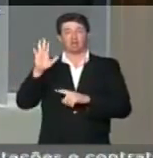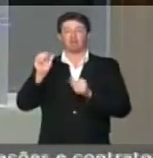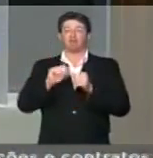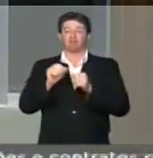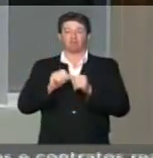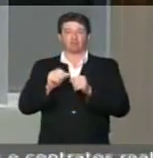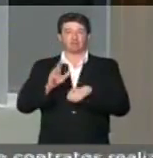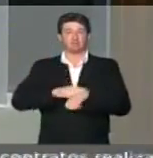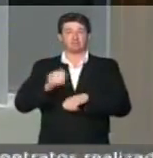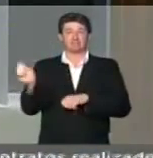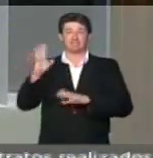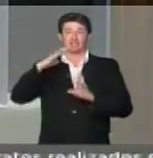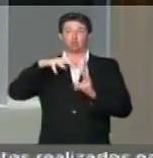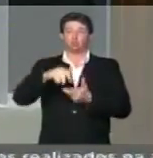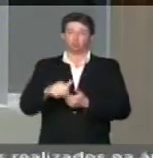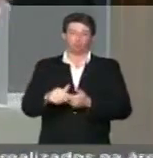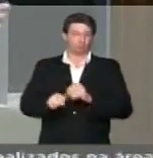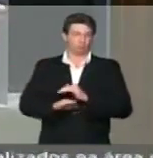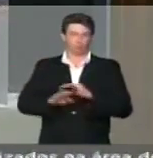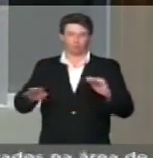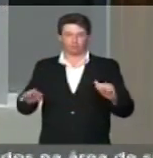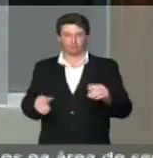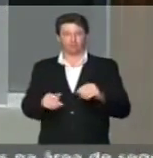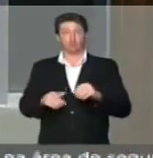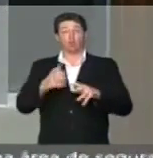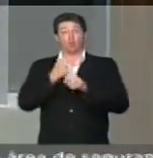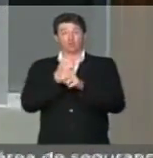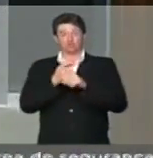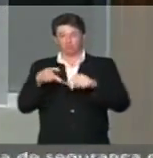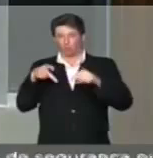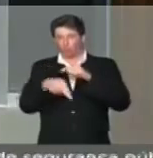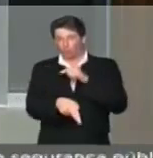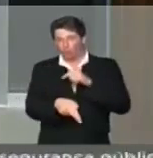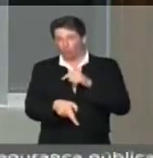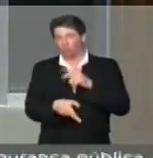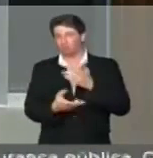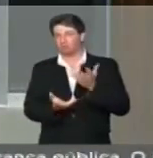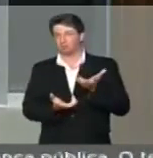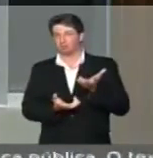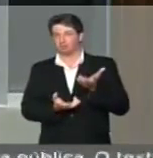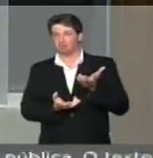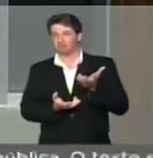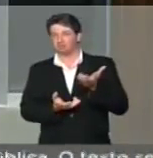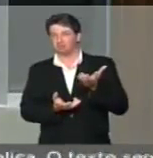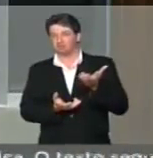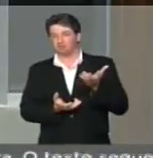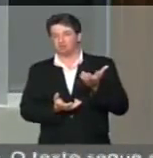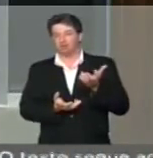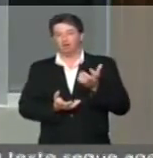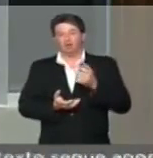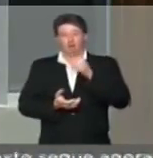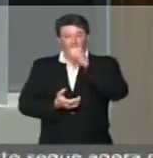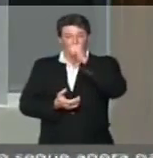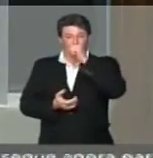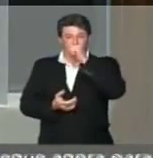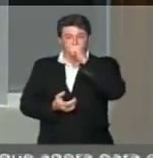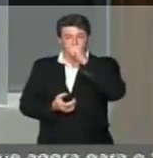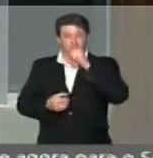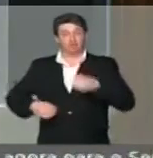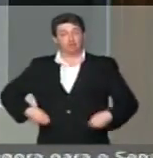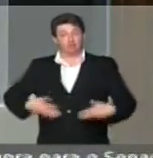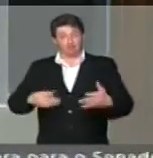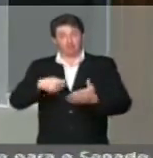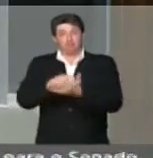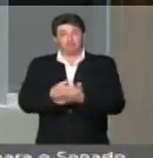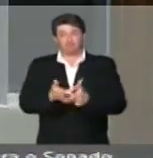mundo em termos de juros, cortes orçamentários que atingem o gasto de custeio